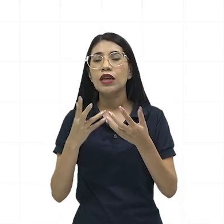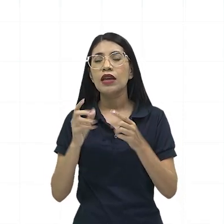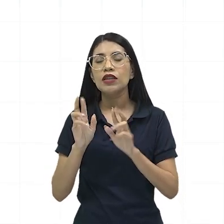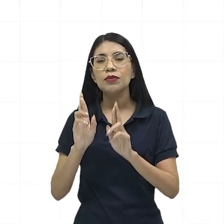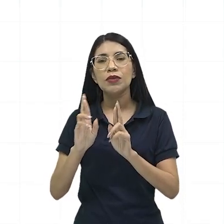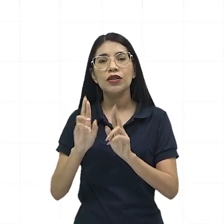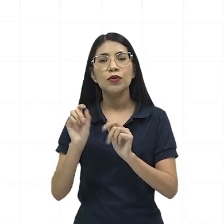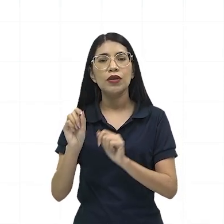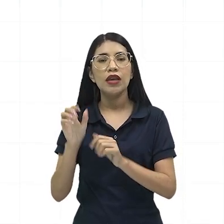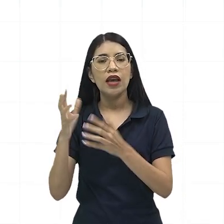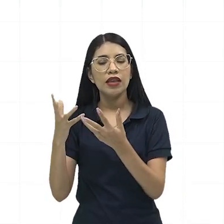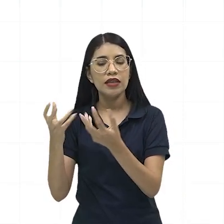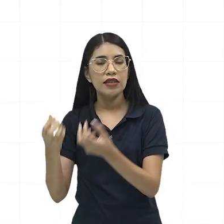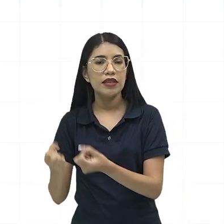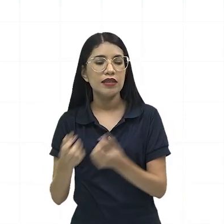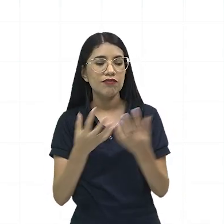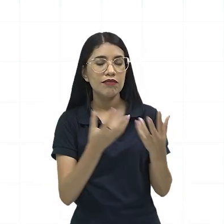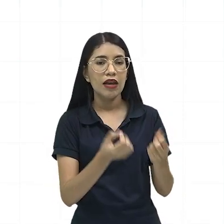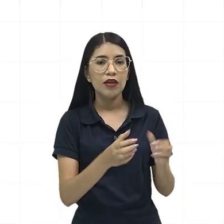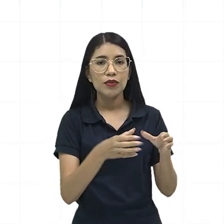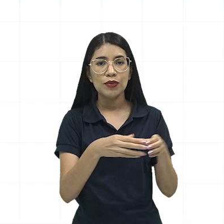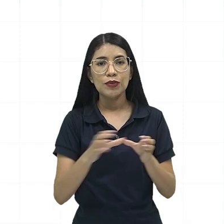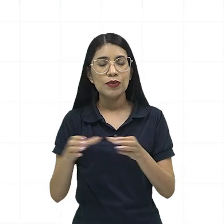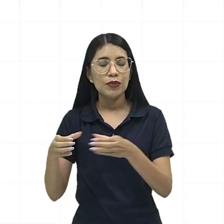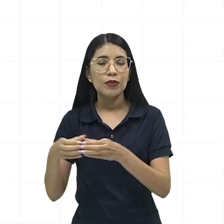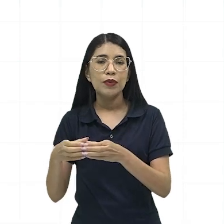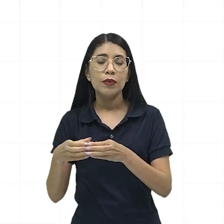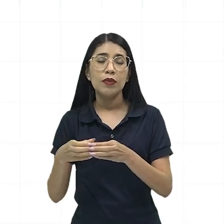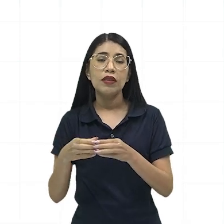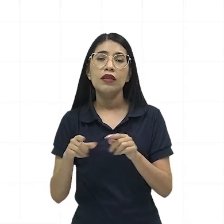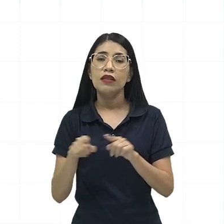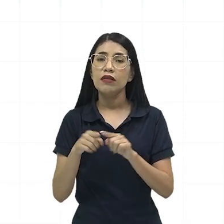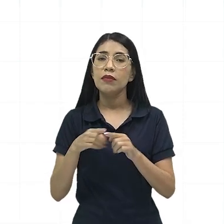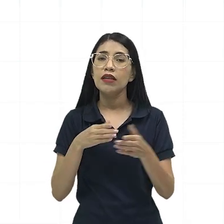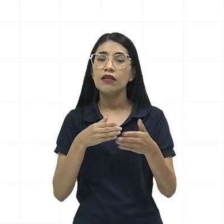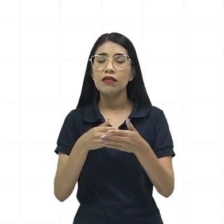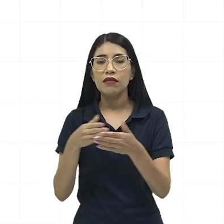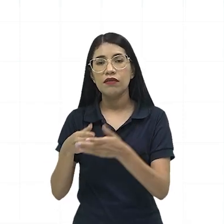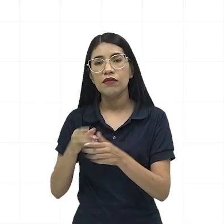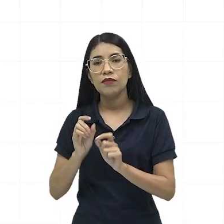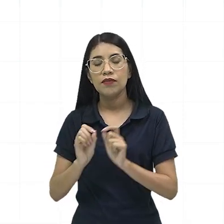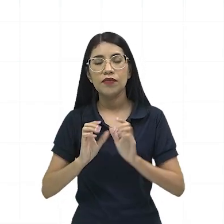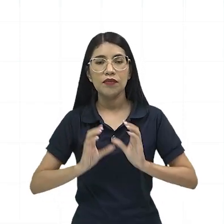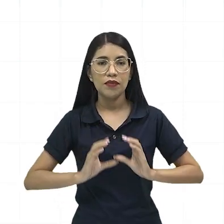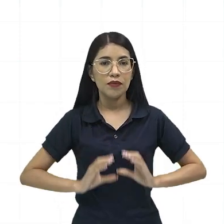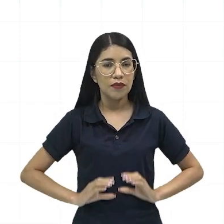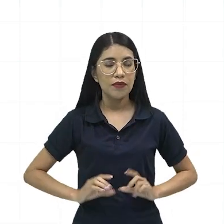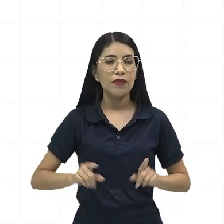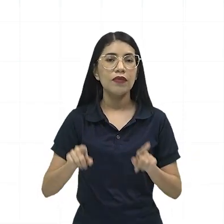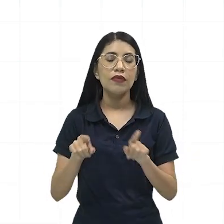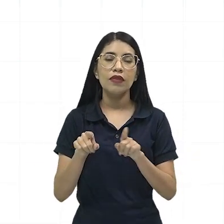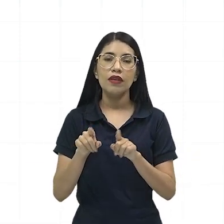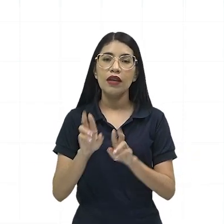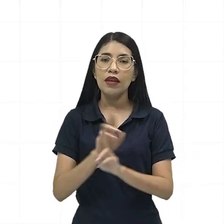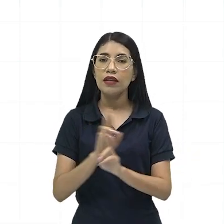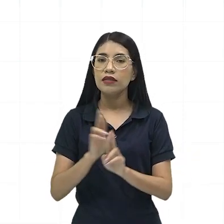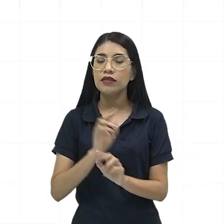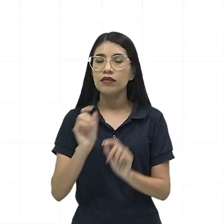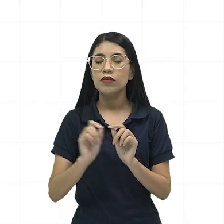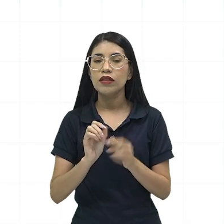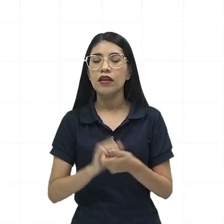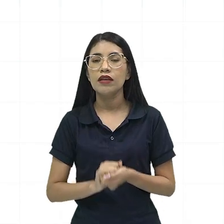de grupo. Esse fator, ele interfere diretamente em seu comportamento com relação